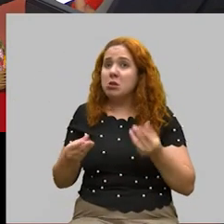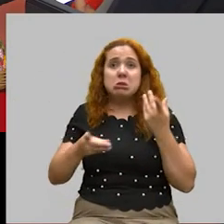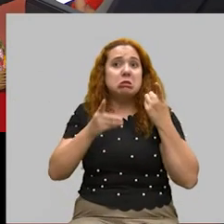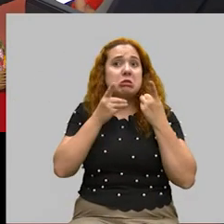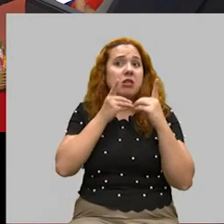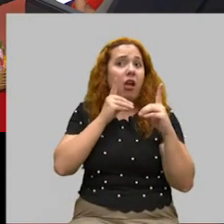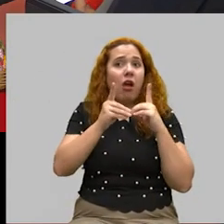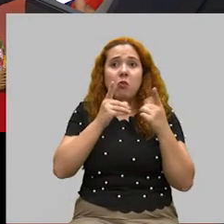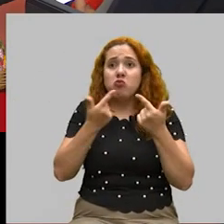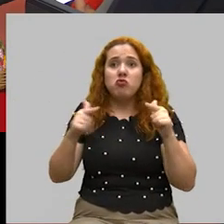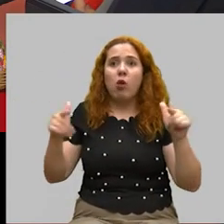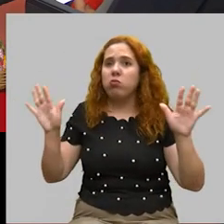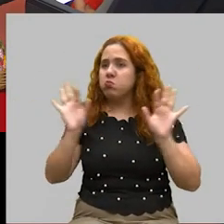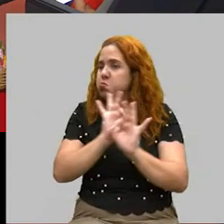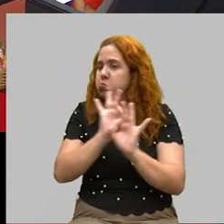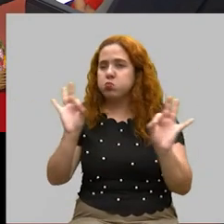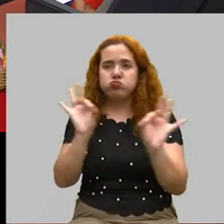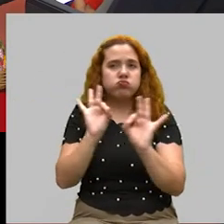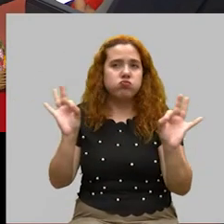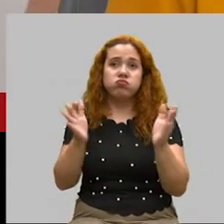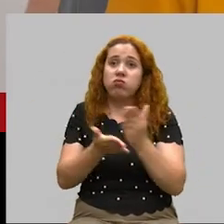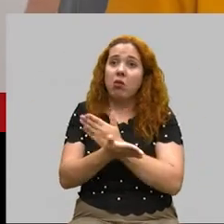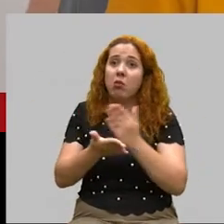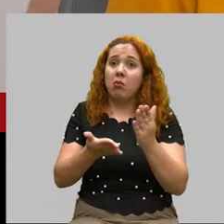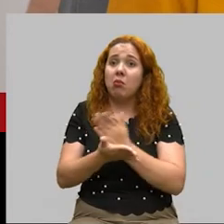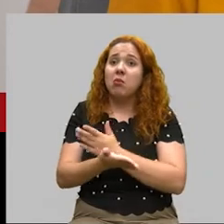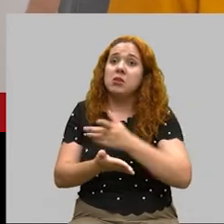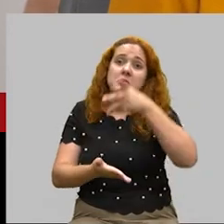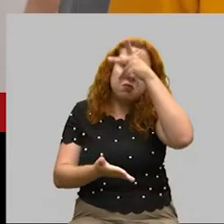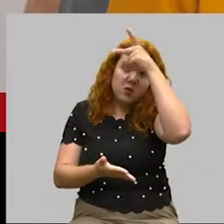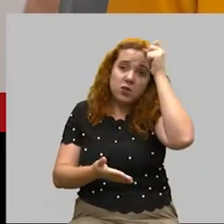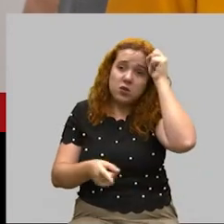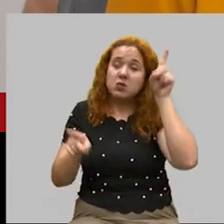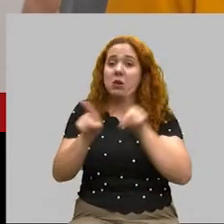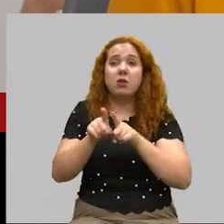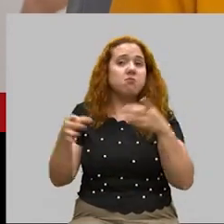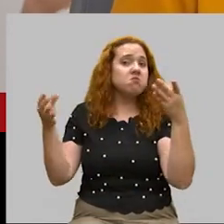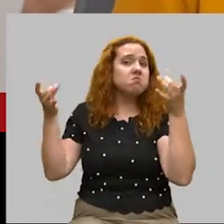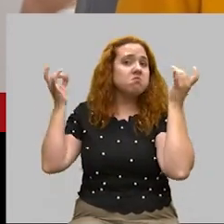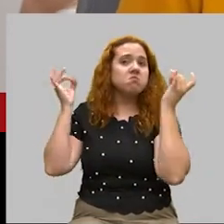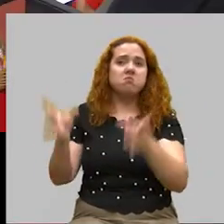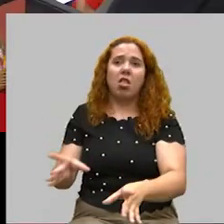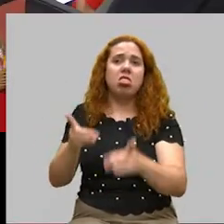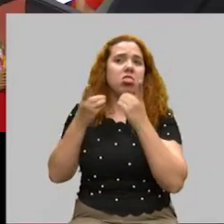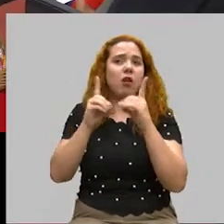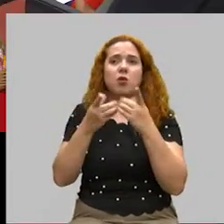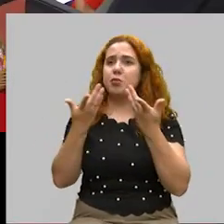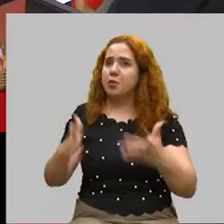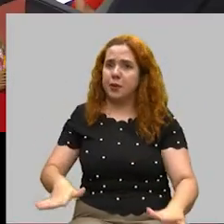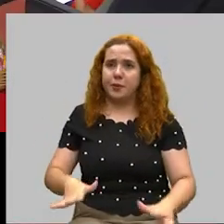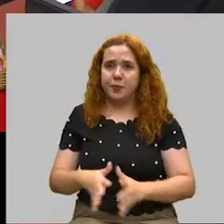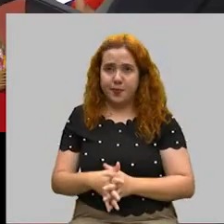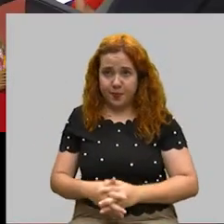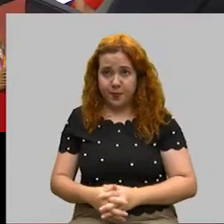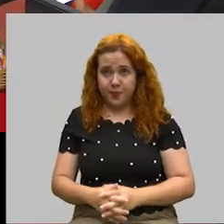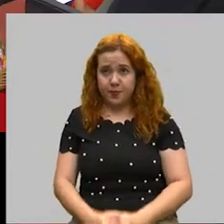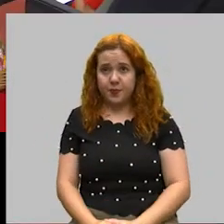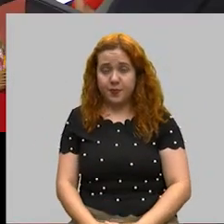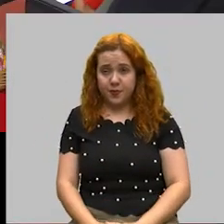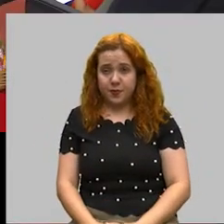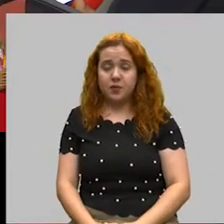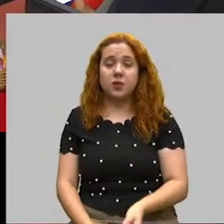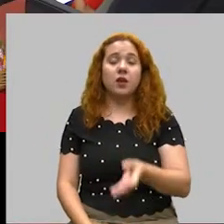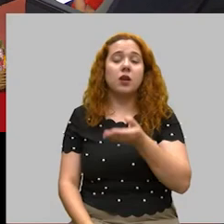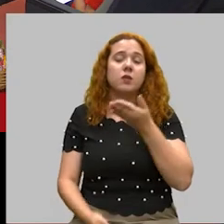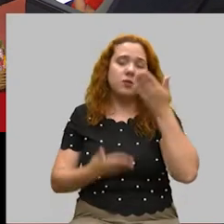ninguém e lamentavelmente algumas prefeituras também fazem isso sem um diálogo com as comunidades foi cruel muito bem muito